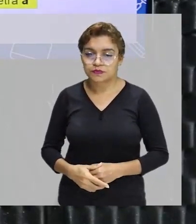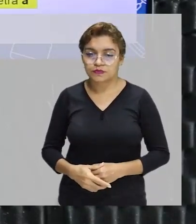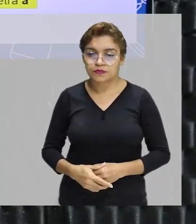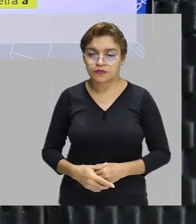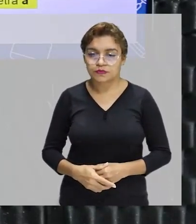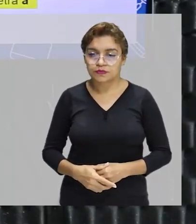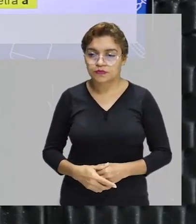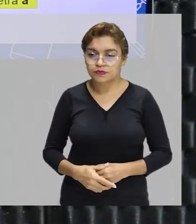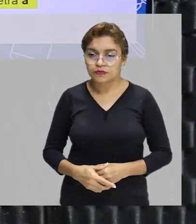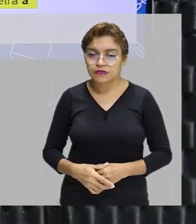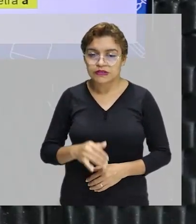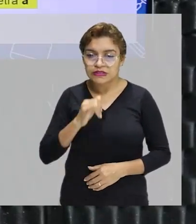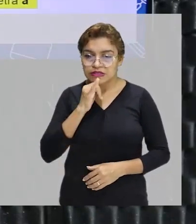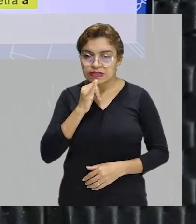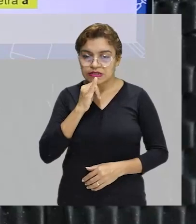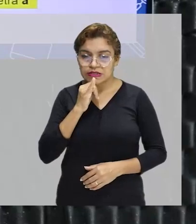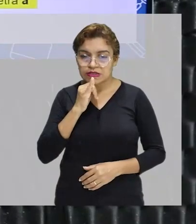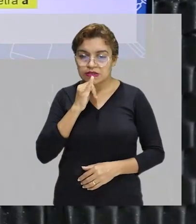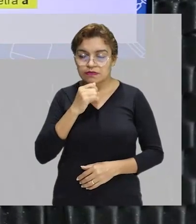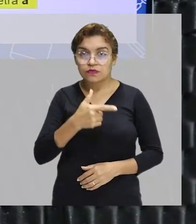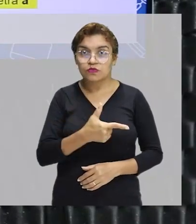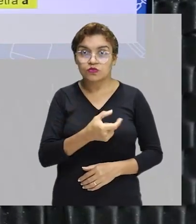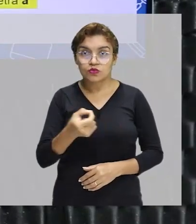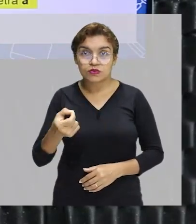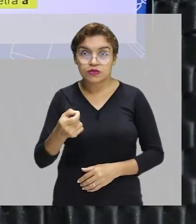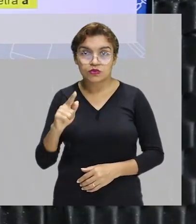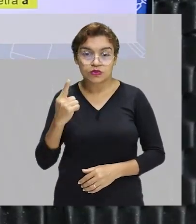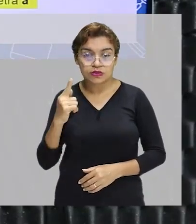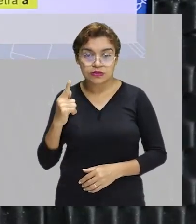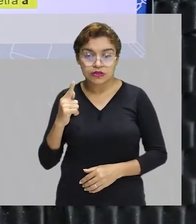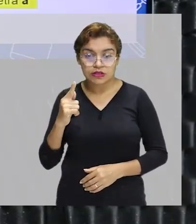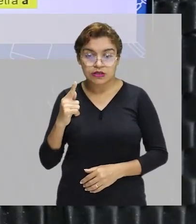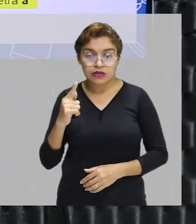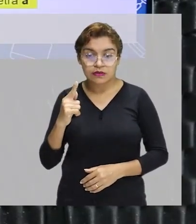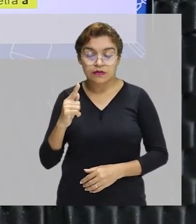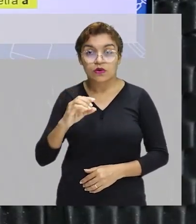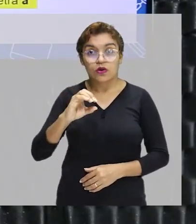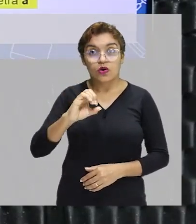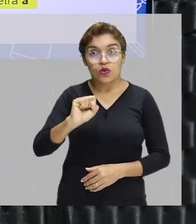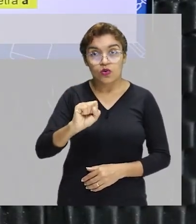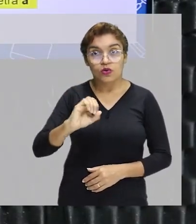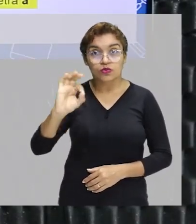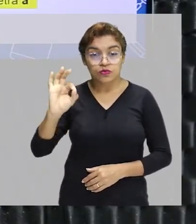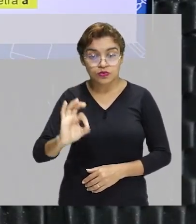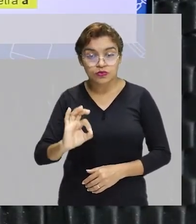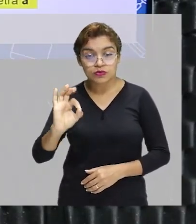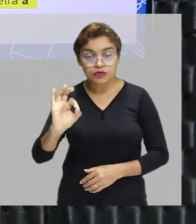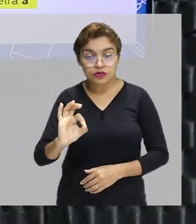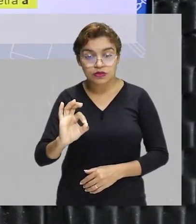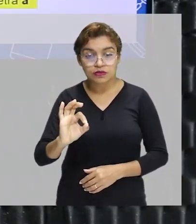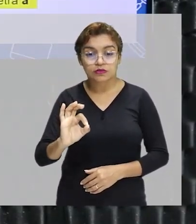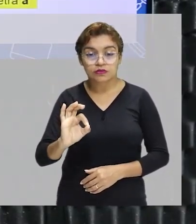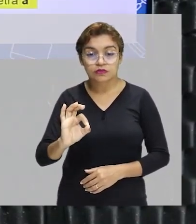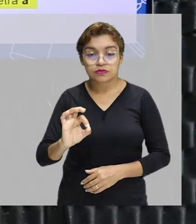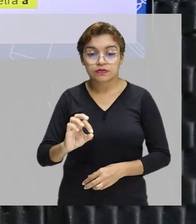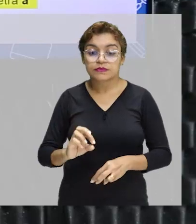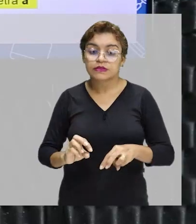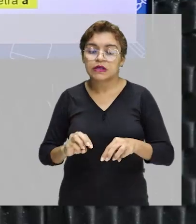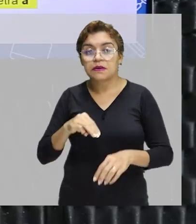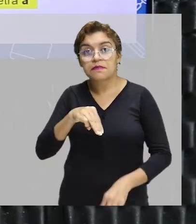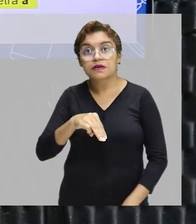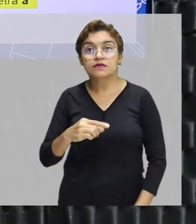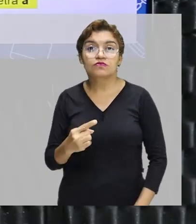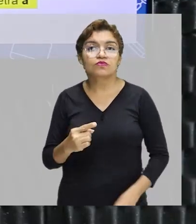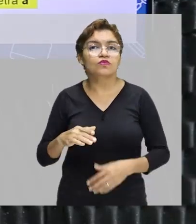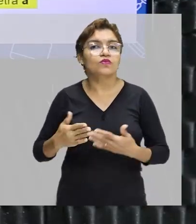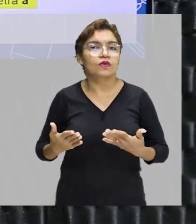Uma solução, 200 gramas de solução alcoólica, né? Contendo 8% de massa soluto, né? Qual é a massa de fenolftaleína? Tudo bem,